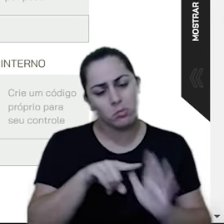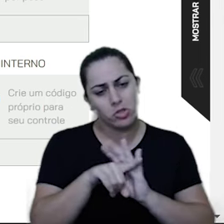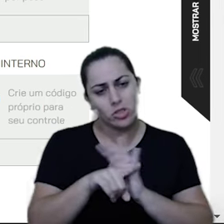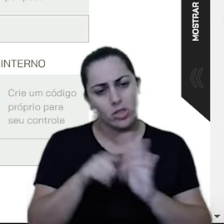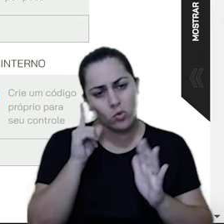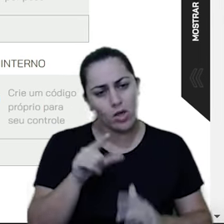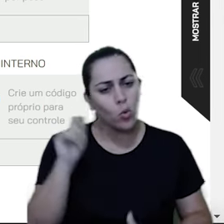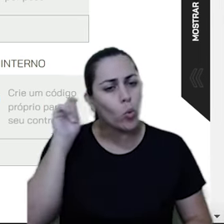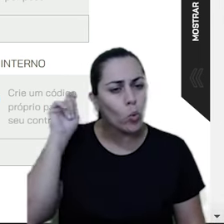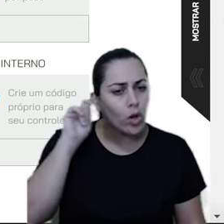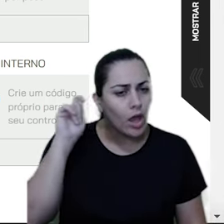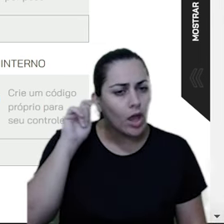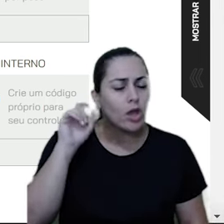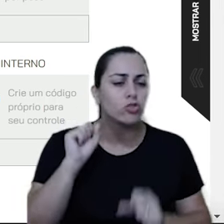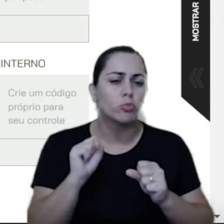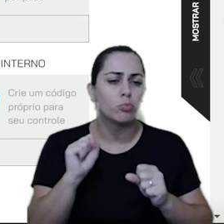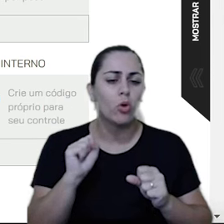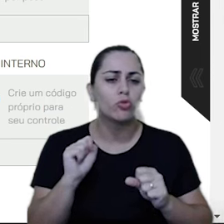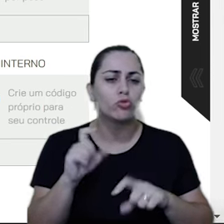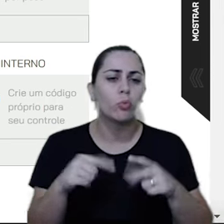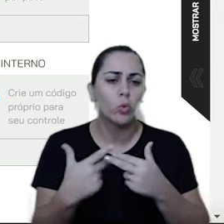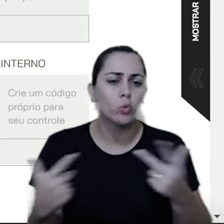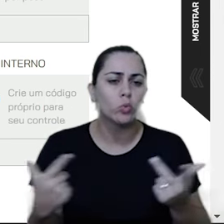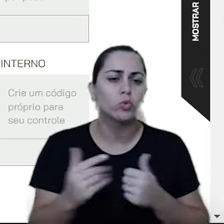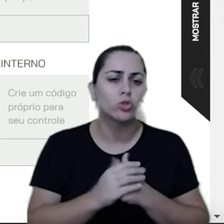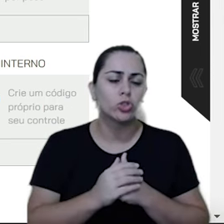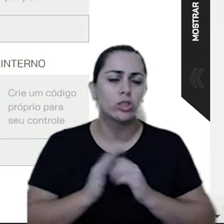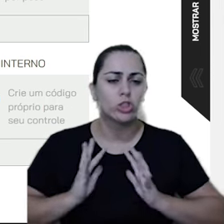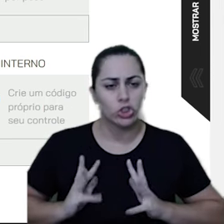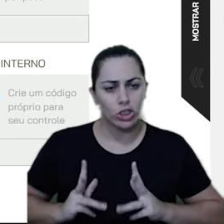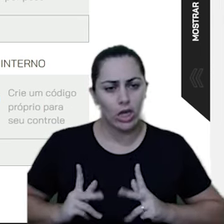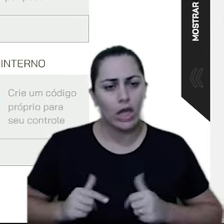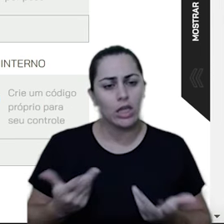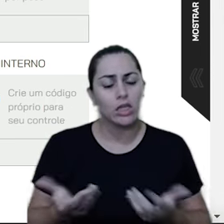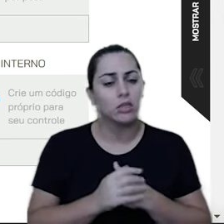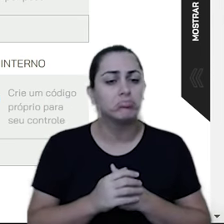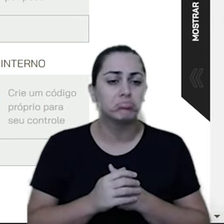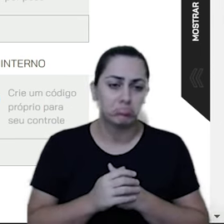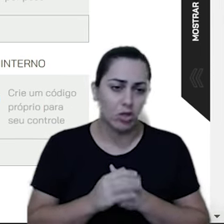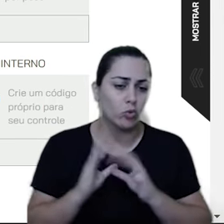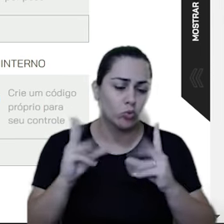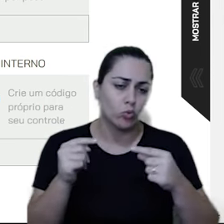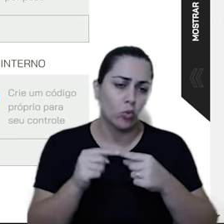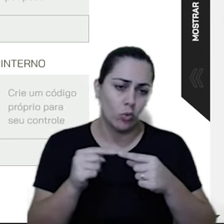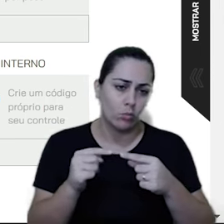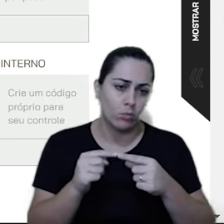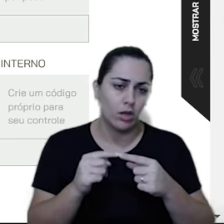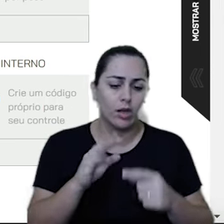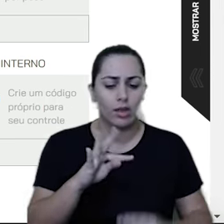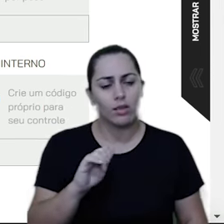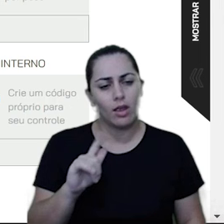pesquisa posso colocar cotonete posso colocar produto de higiene quando eu digito produto de higiene na pesquisa ele vai trazer tudo que for vinculado a essa